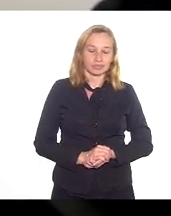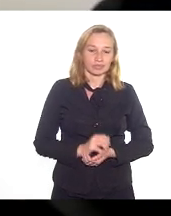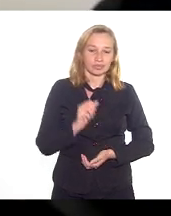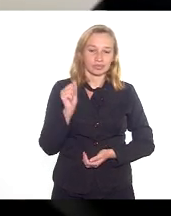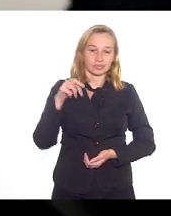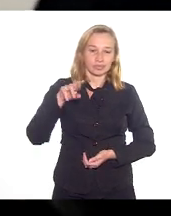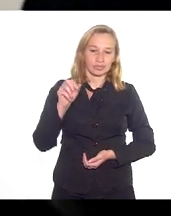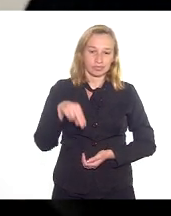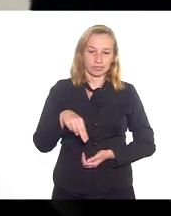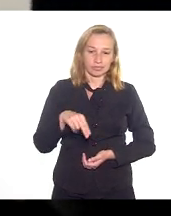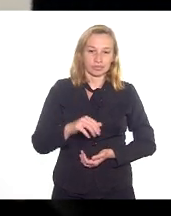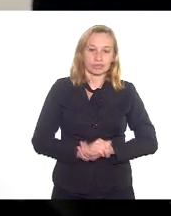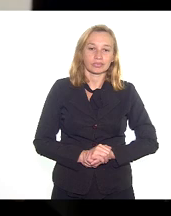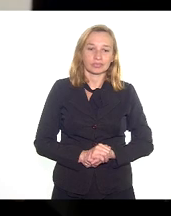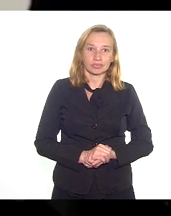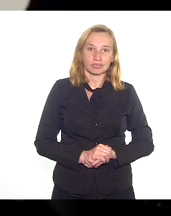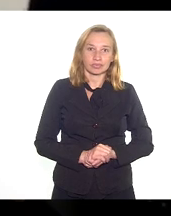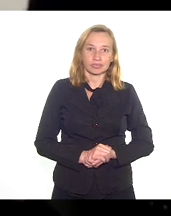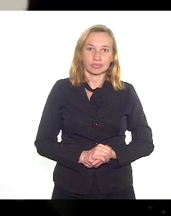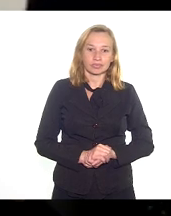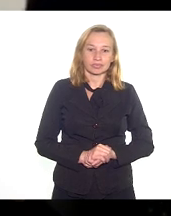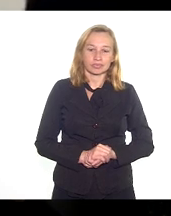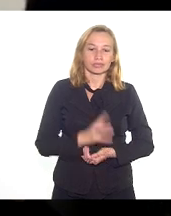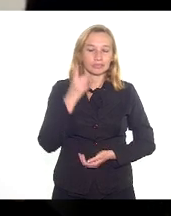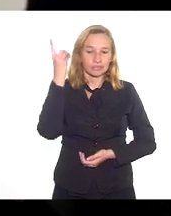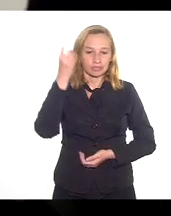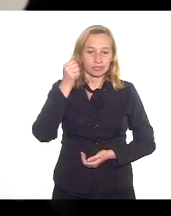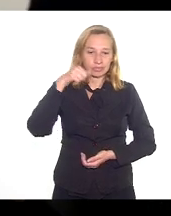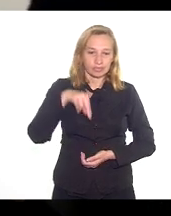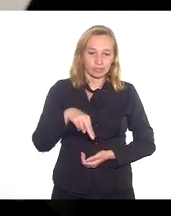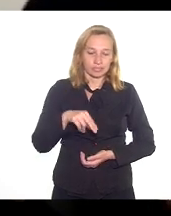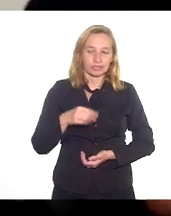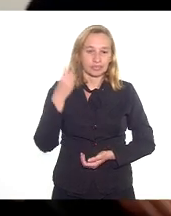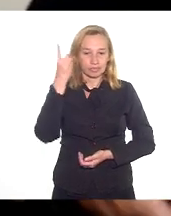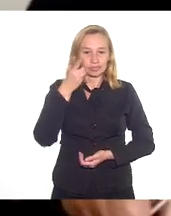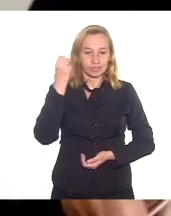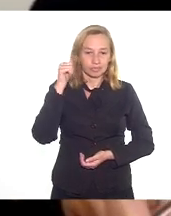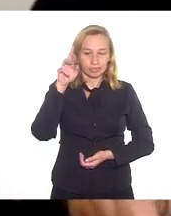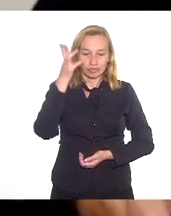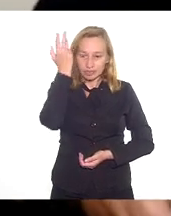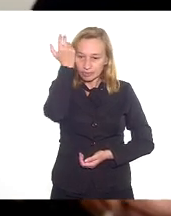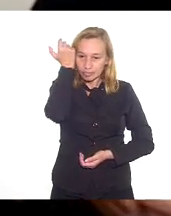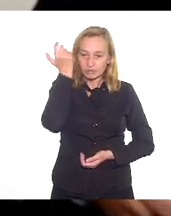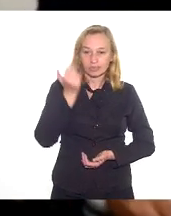Anderson Moraes. Deputado Anderson Moraes. Deputado Eliomar Coelho.